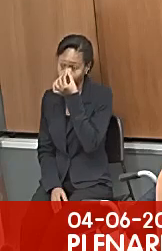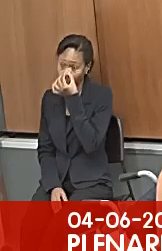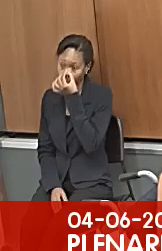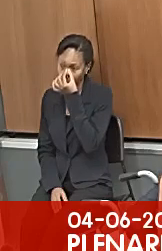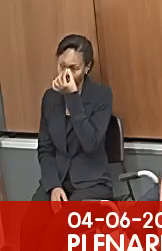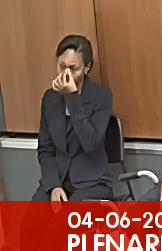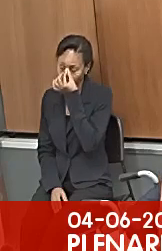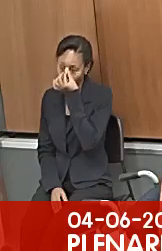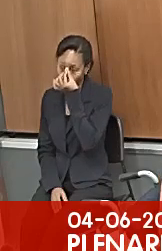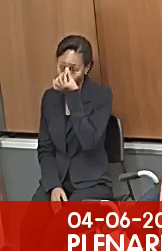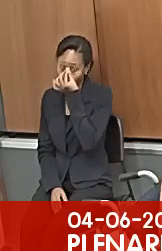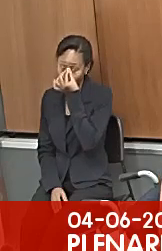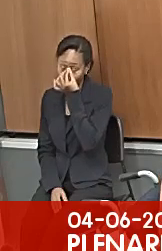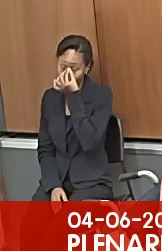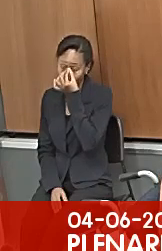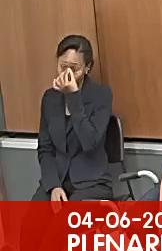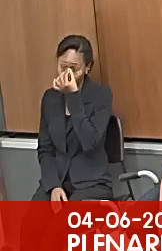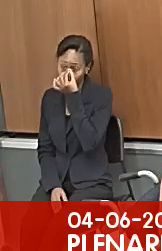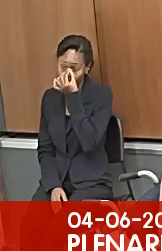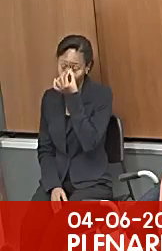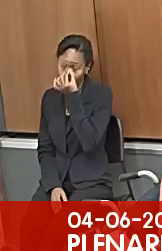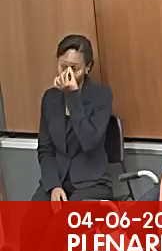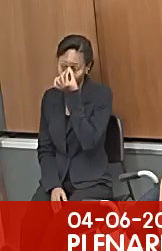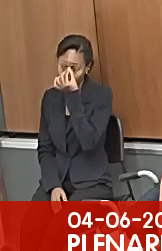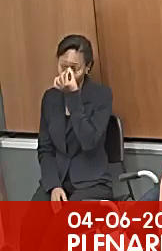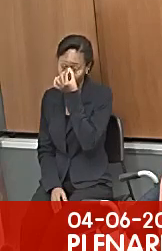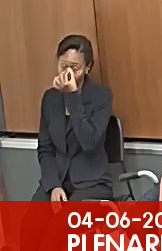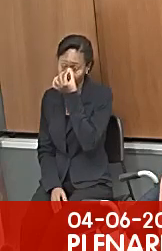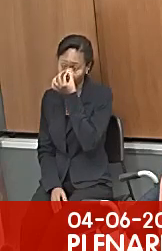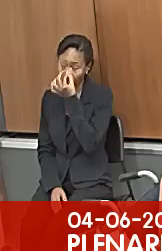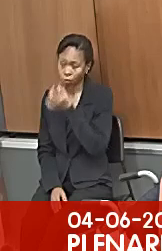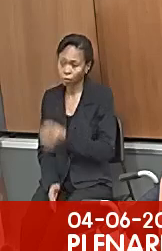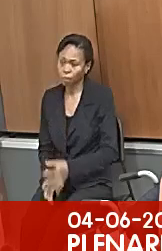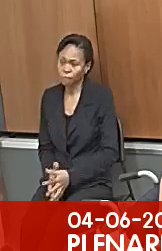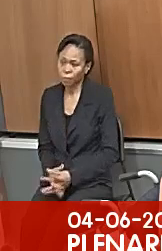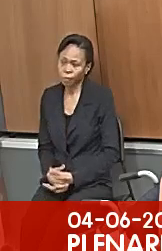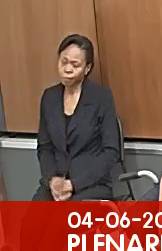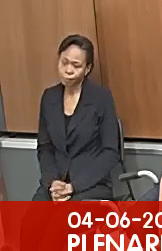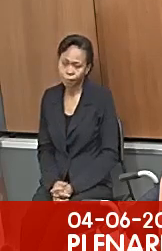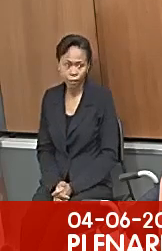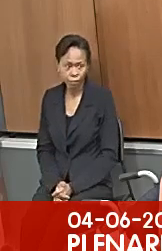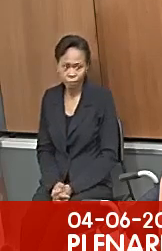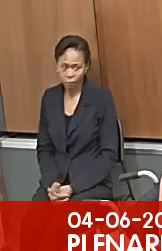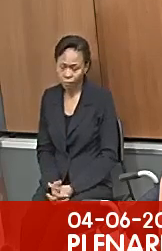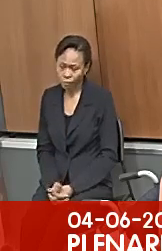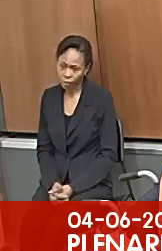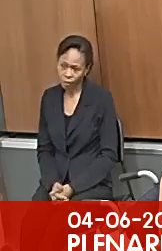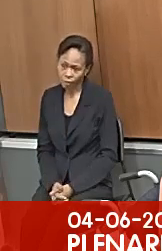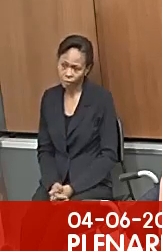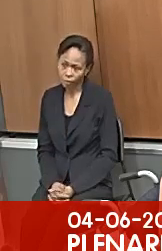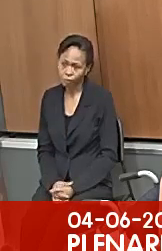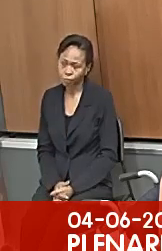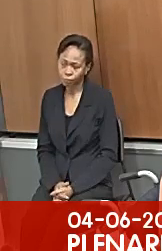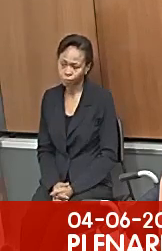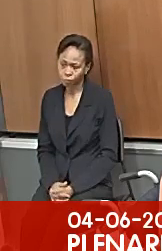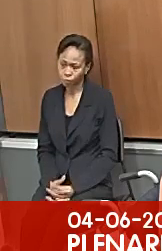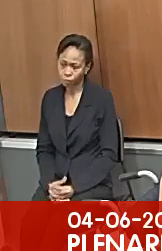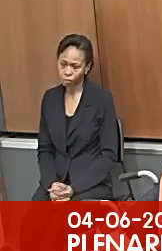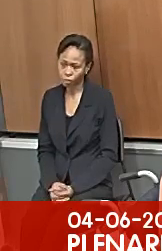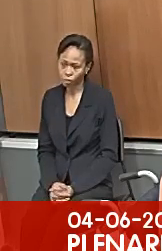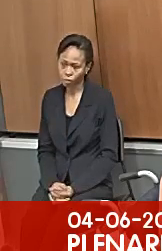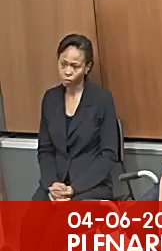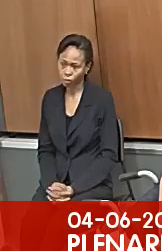seu nome e sobrenome. Você vai me olhar, então eu vou